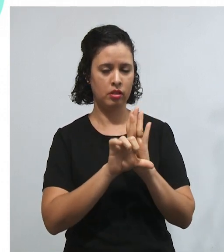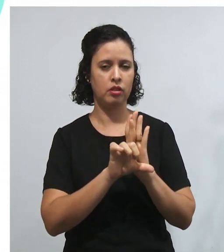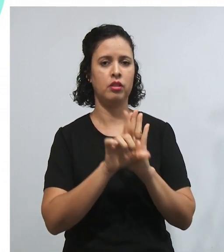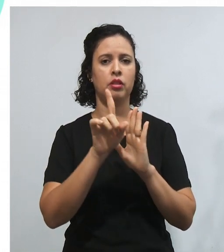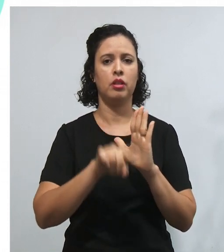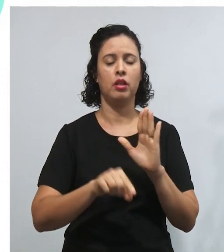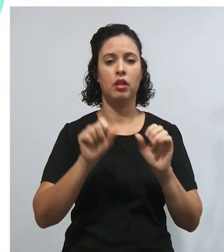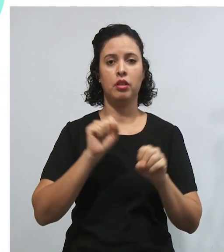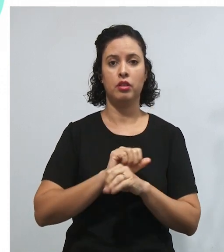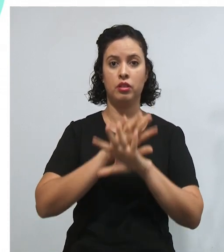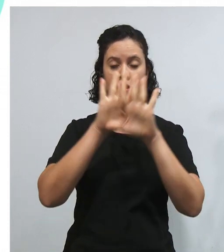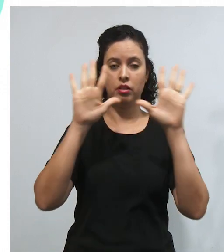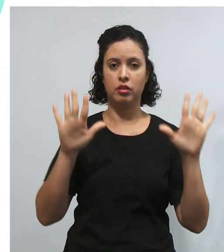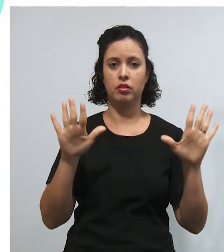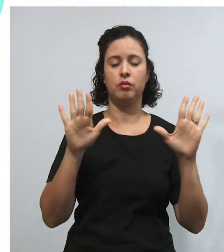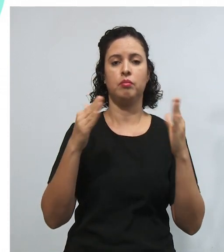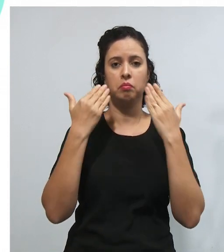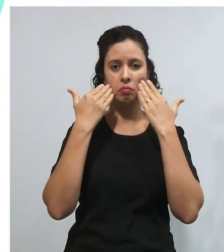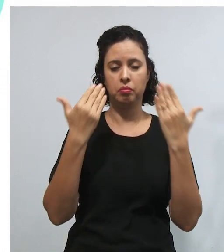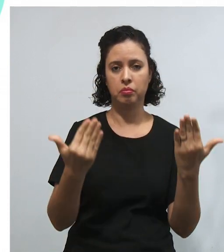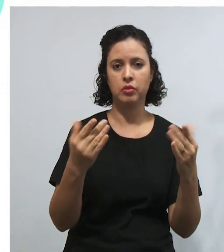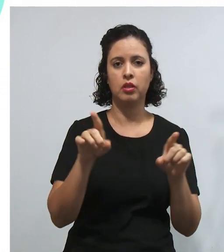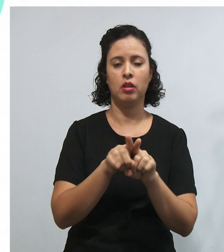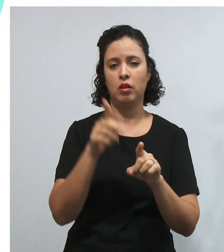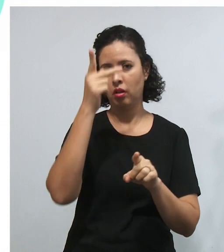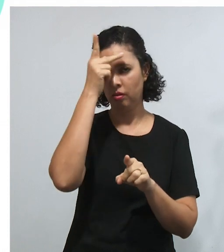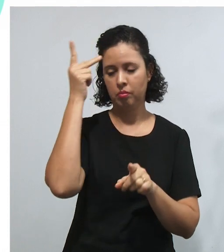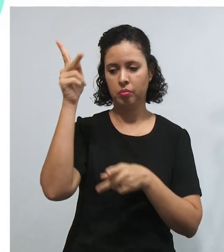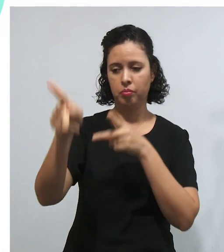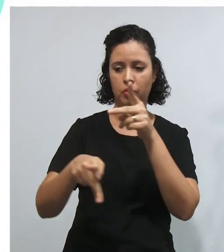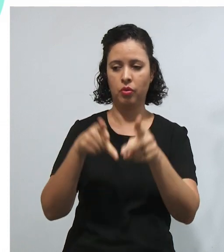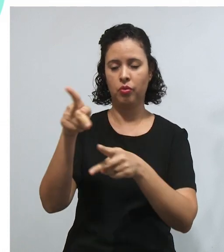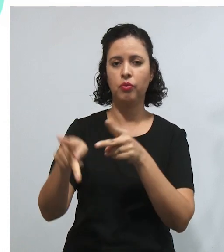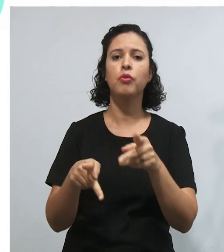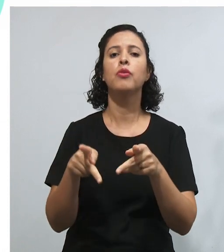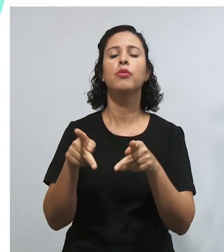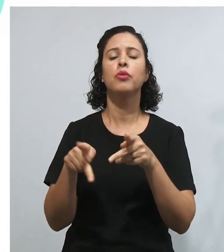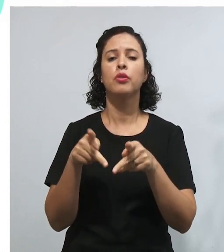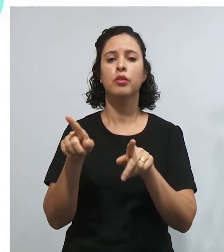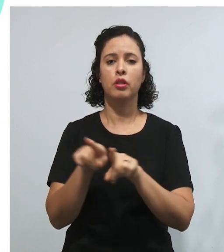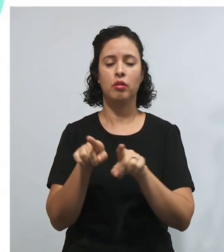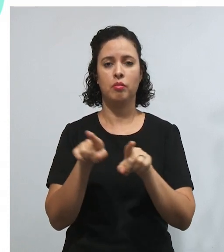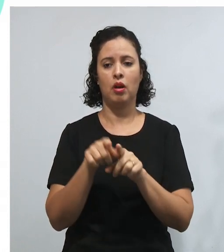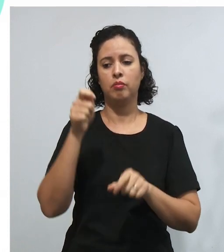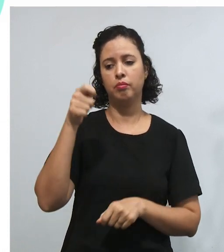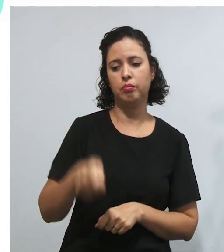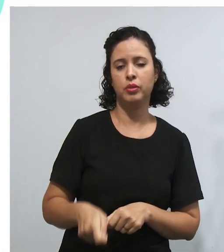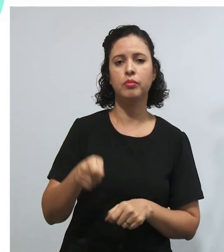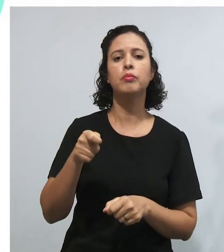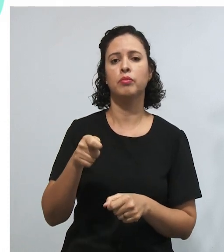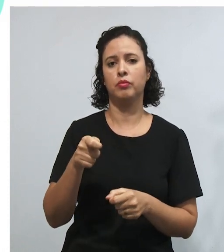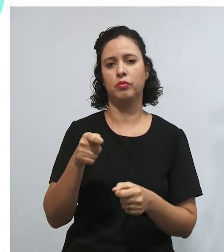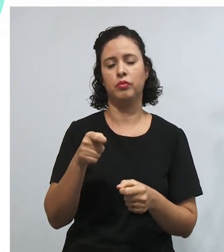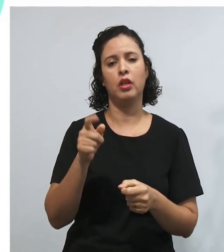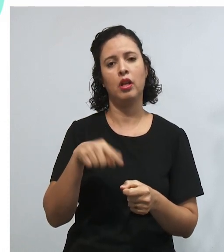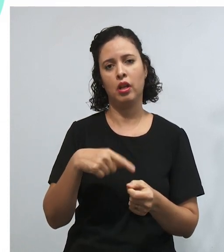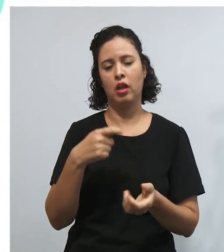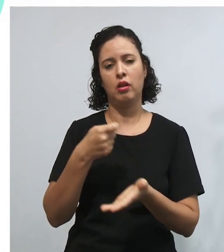a transparência, a participação popular e os tribunais de contas. Também falaremos sobre